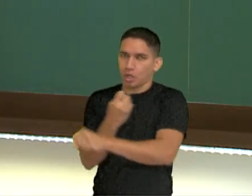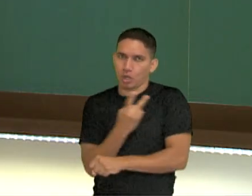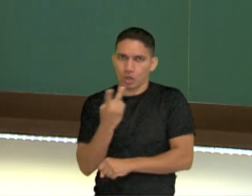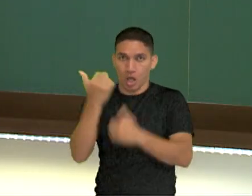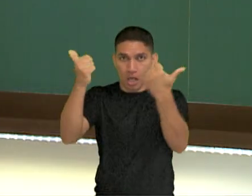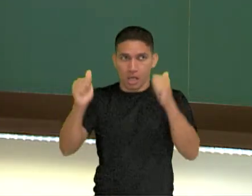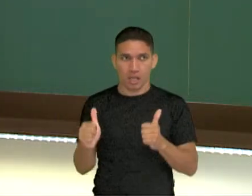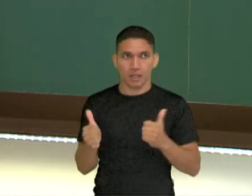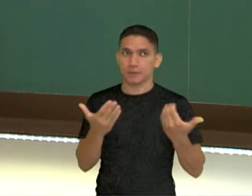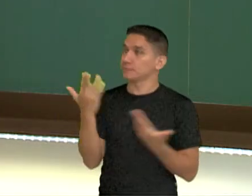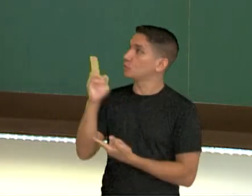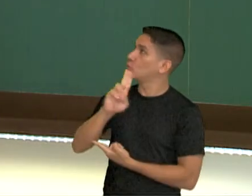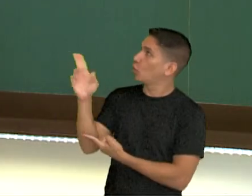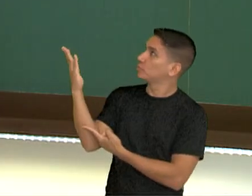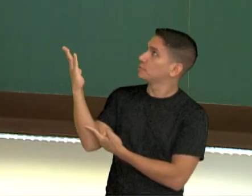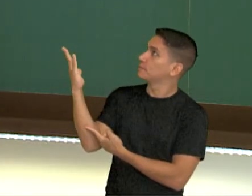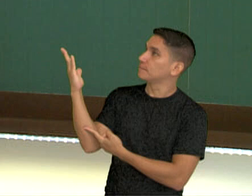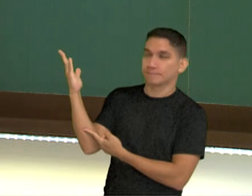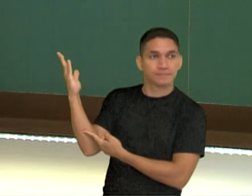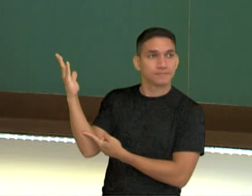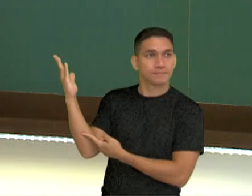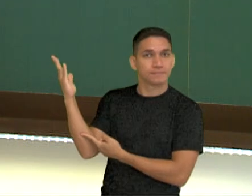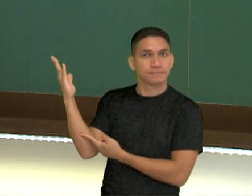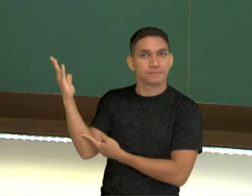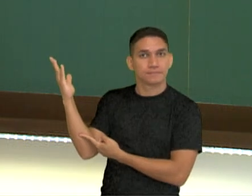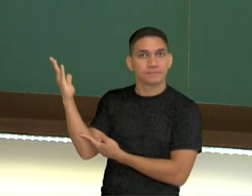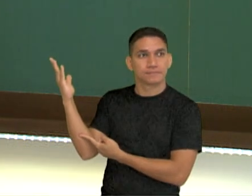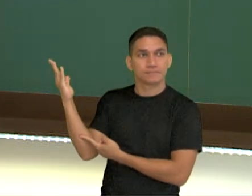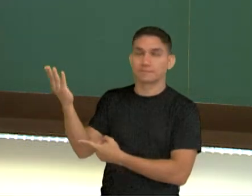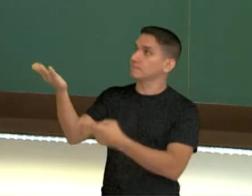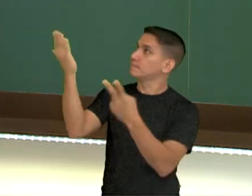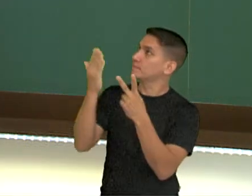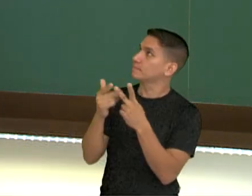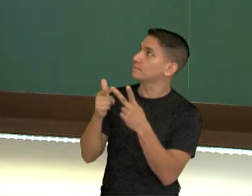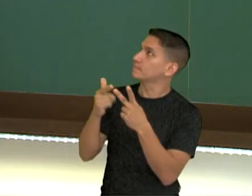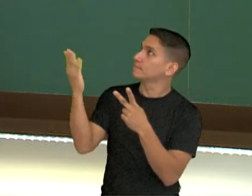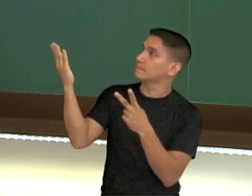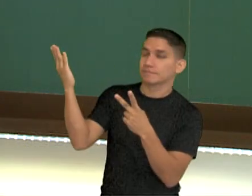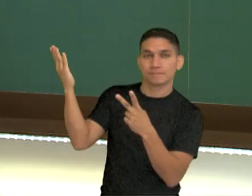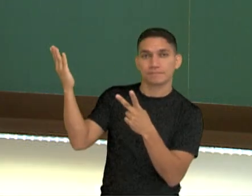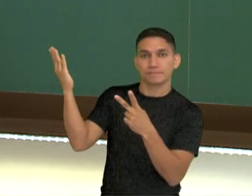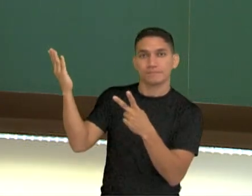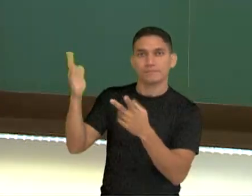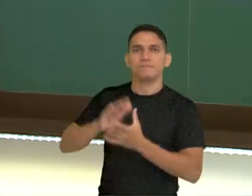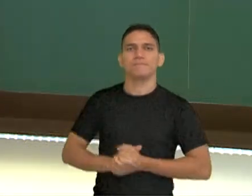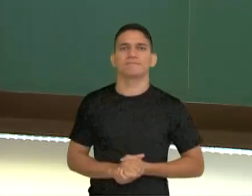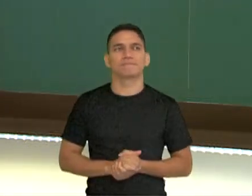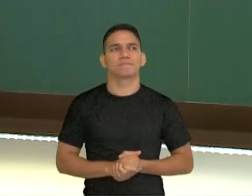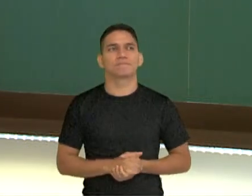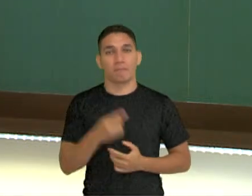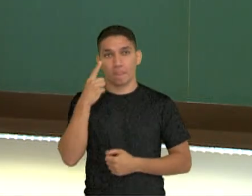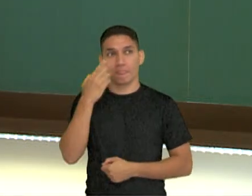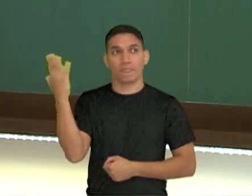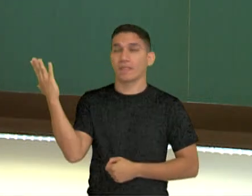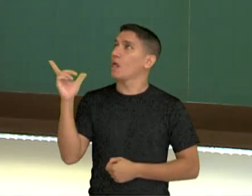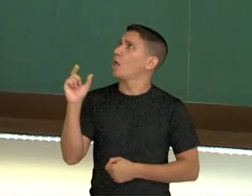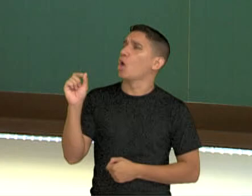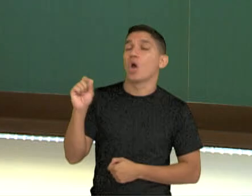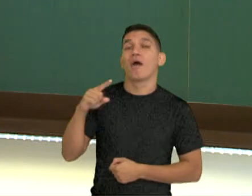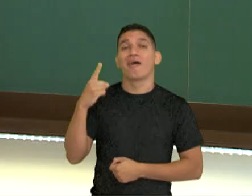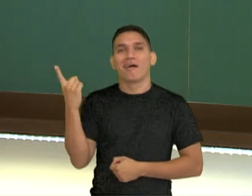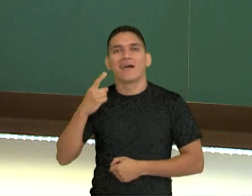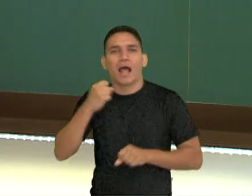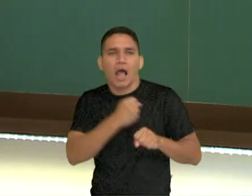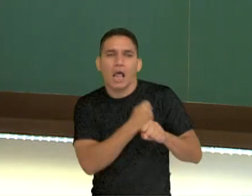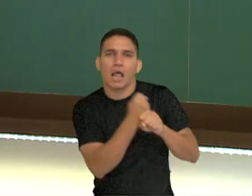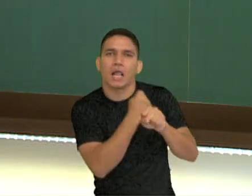o Laoconte e seus filhos e a estátua da Vênus de Milo. Certo? Então, aqui